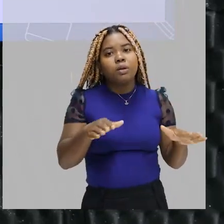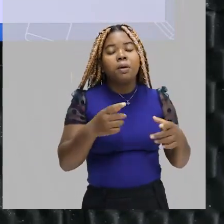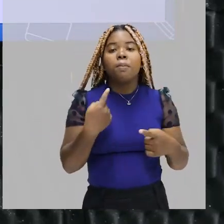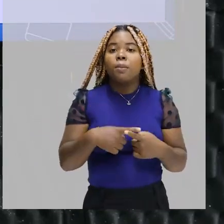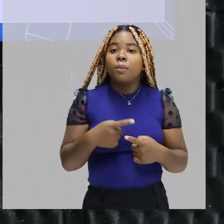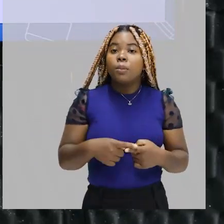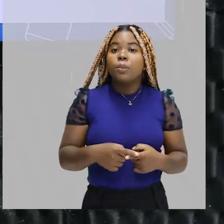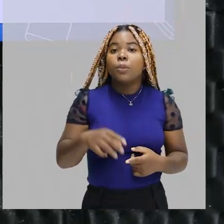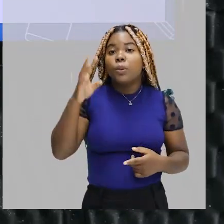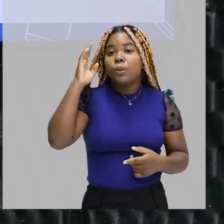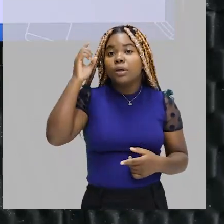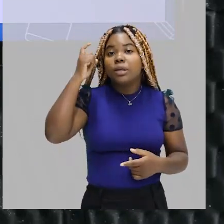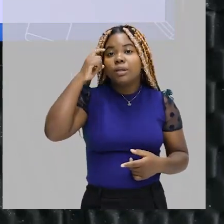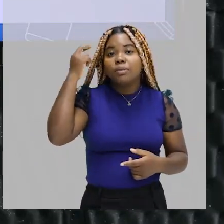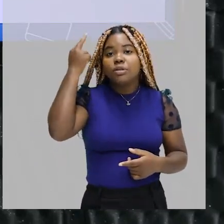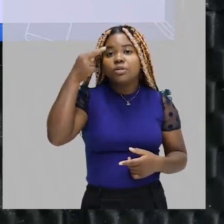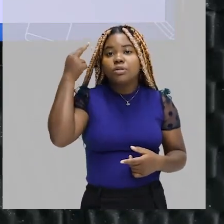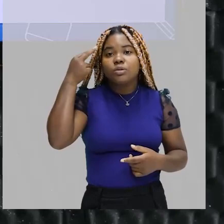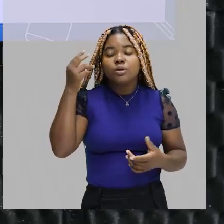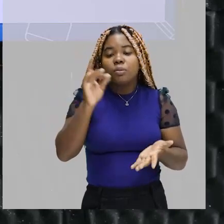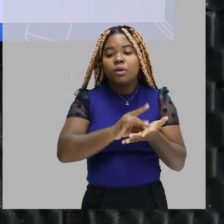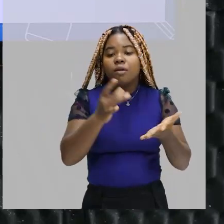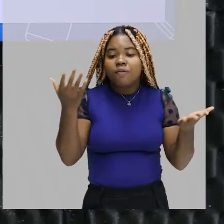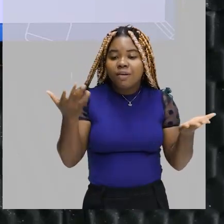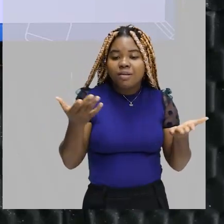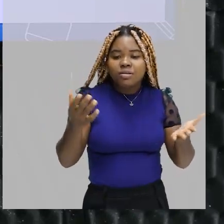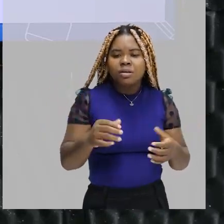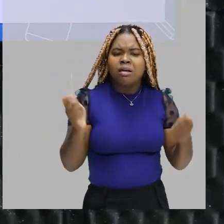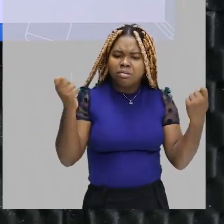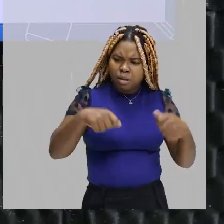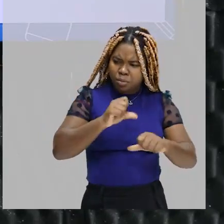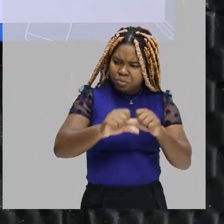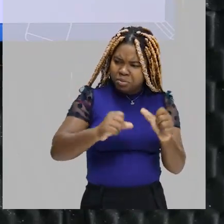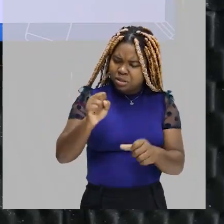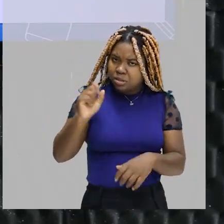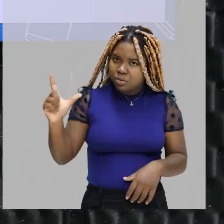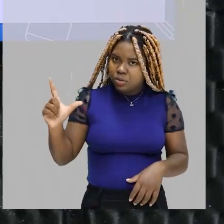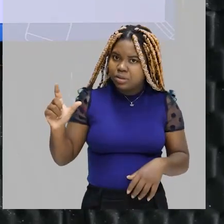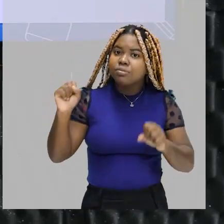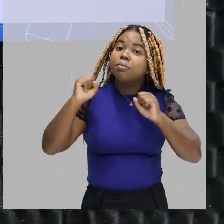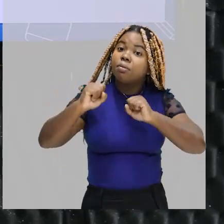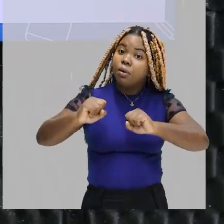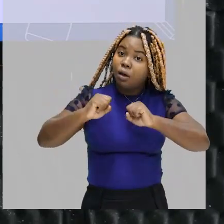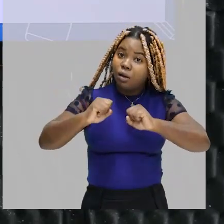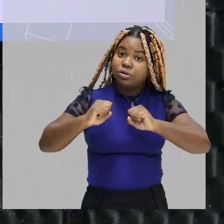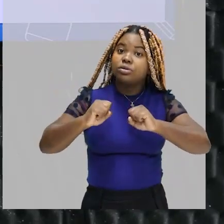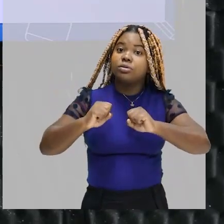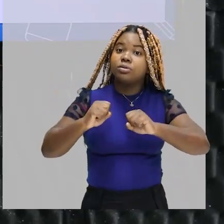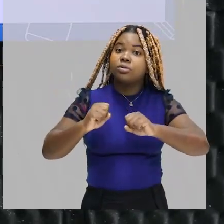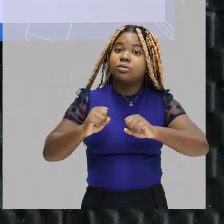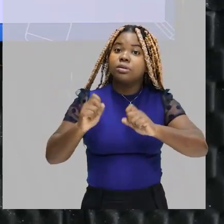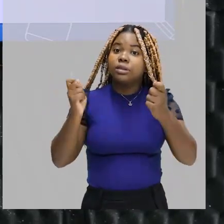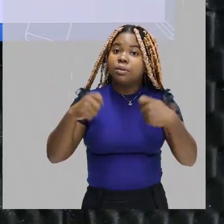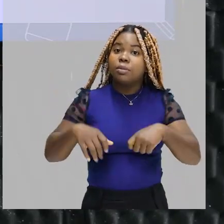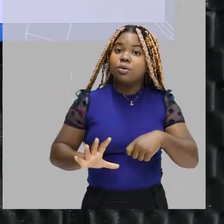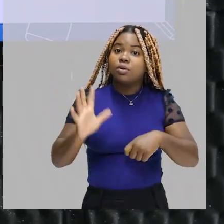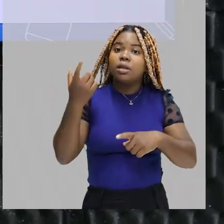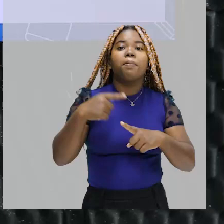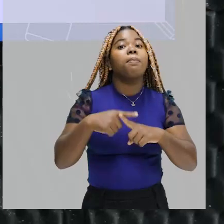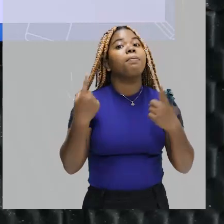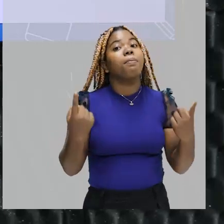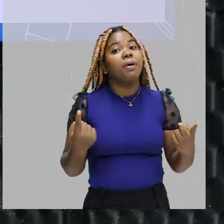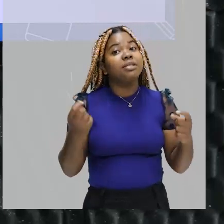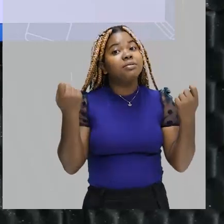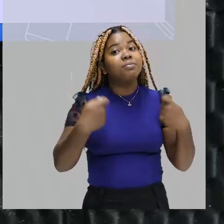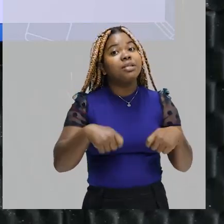ele reflete uma realidade atual. Eu posso mudar de São Luís? Posso, pode acontecer, mas é algo que vai depender